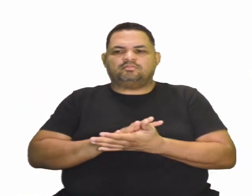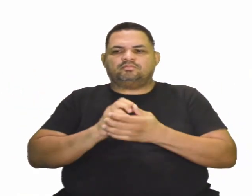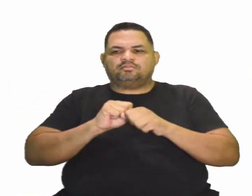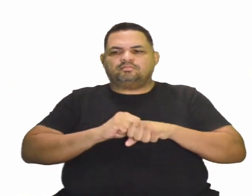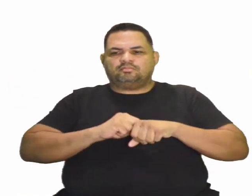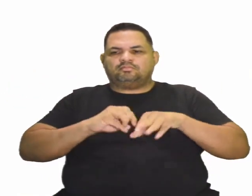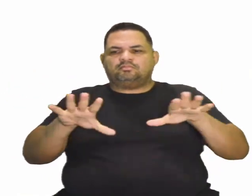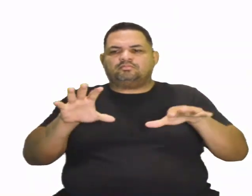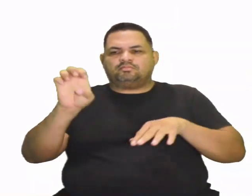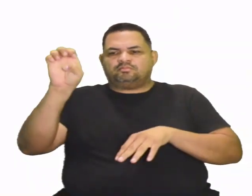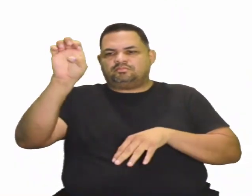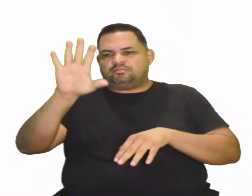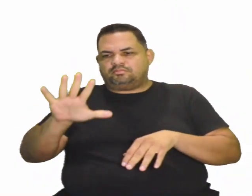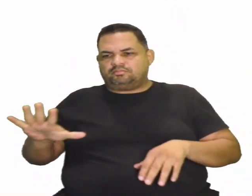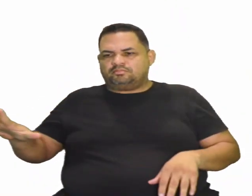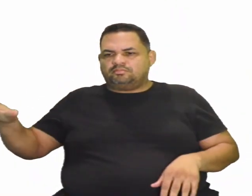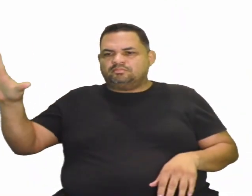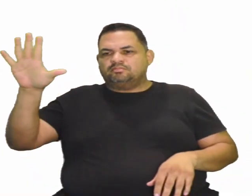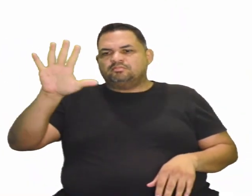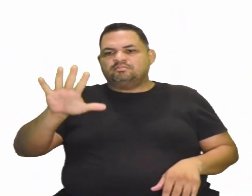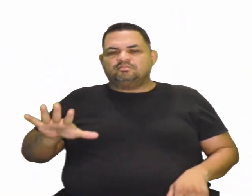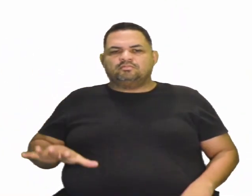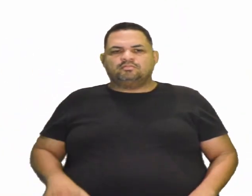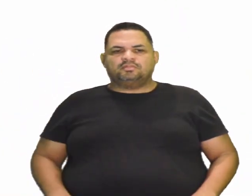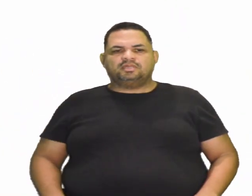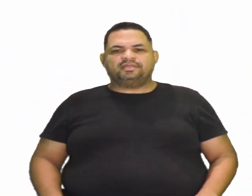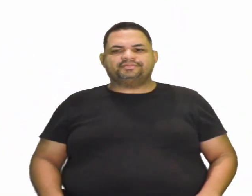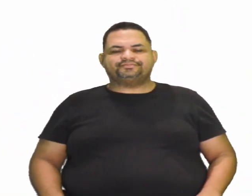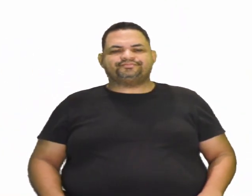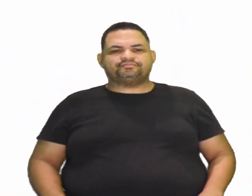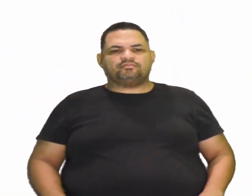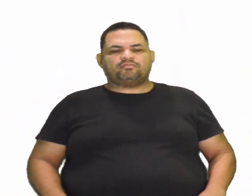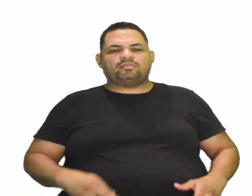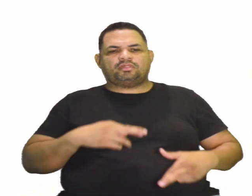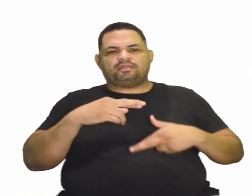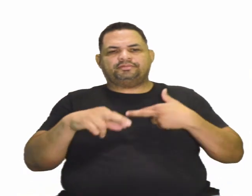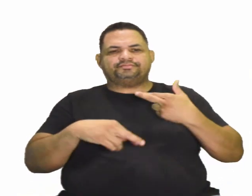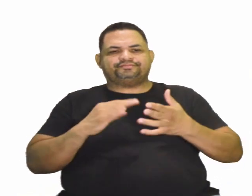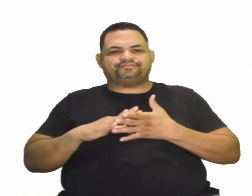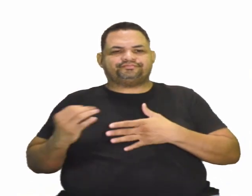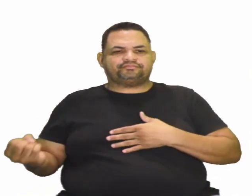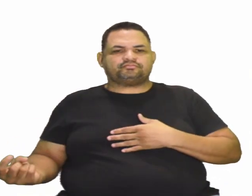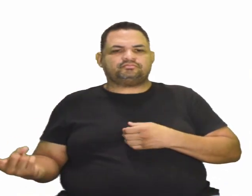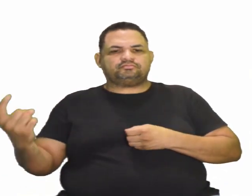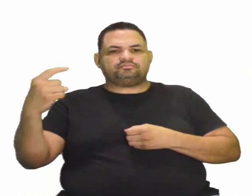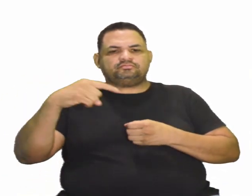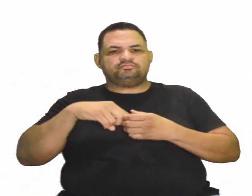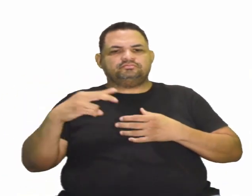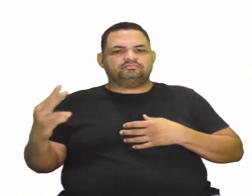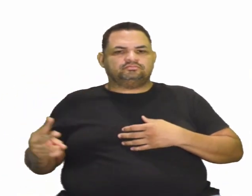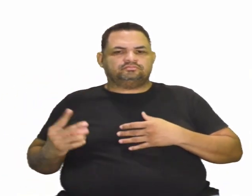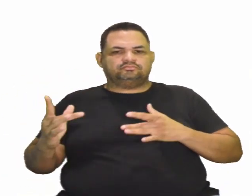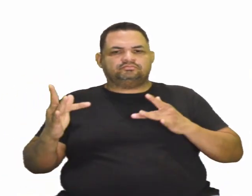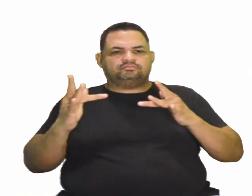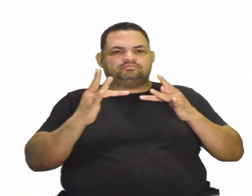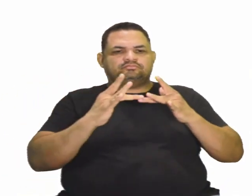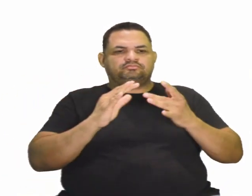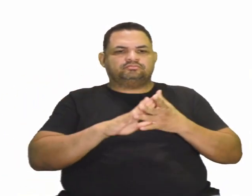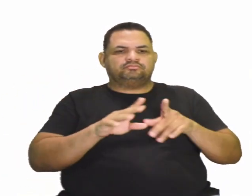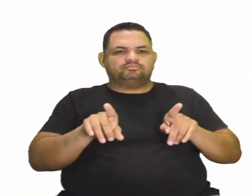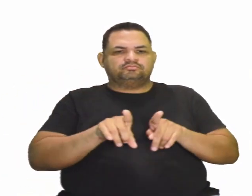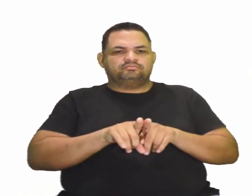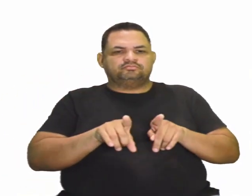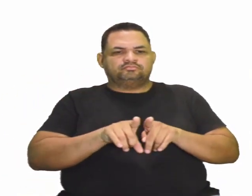Europa. Estudante, o Renascimento, então, é um resgate dos valores clássicos, né? Houve também ainda